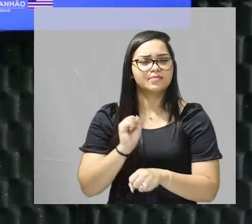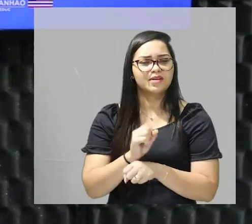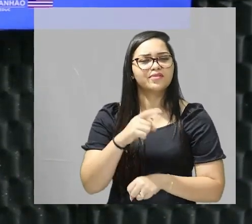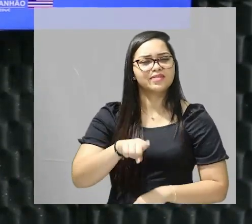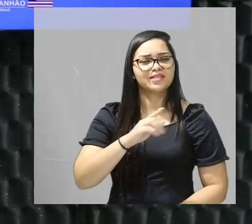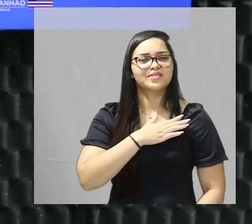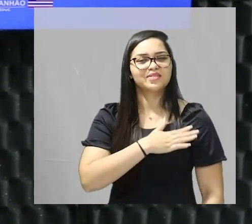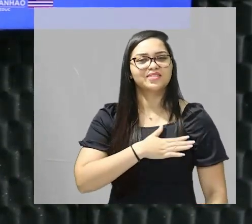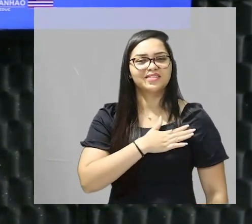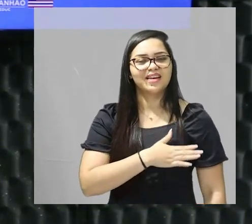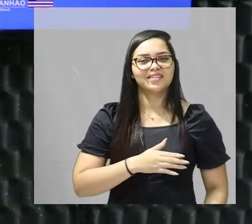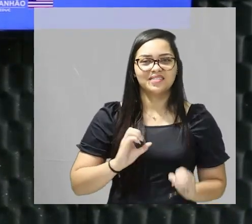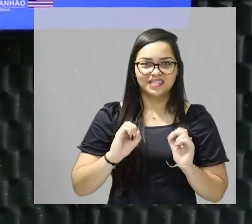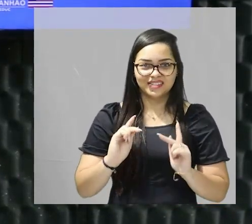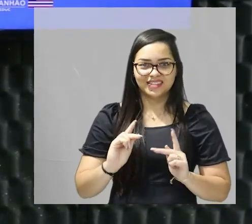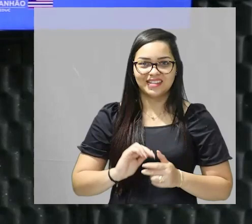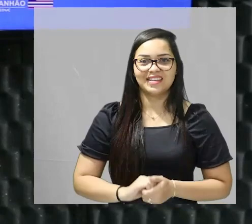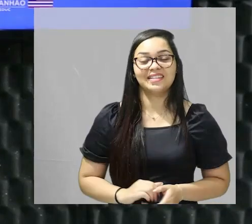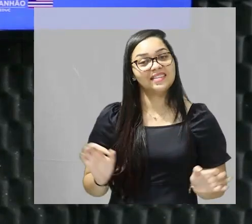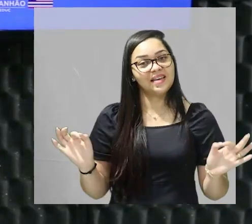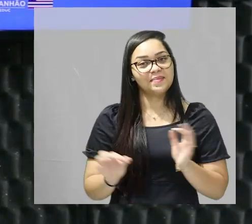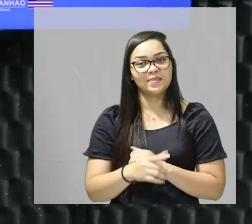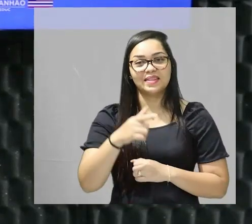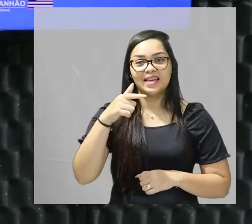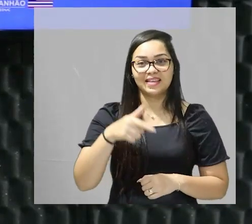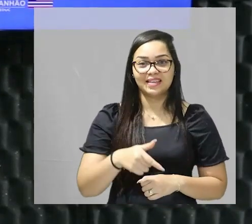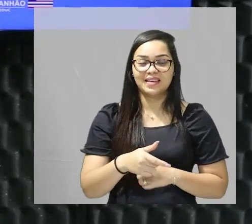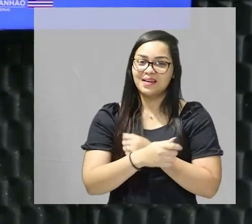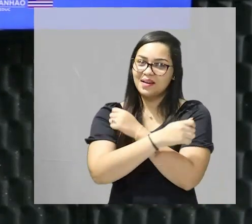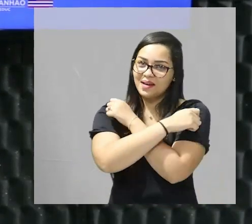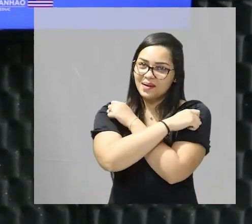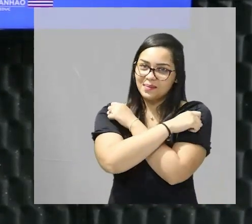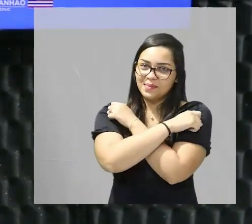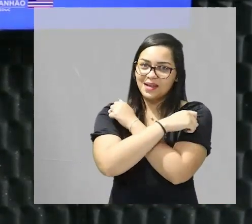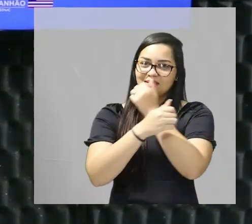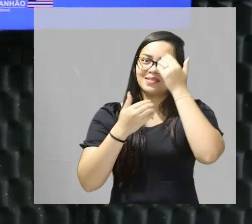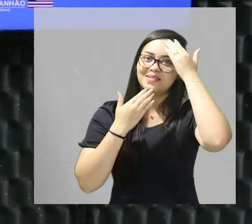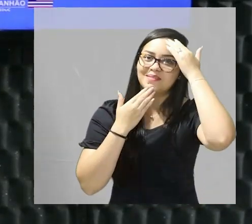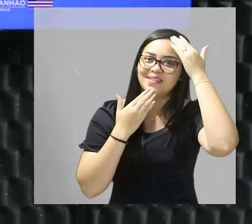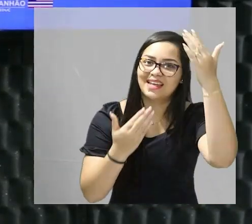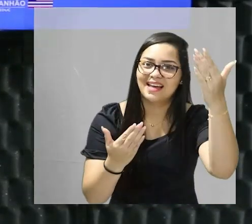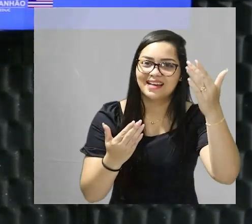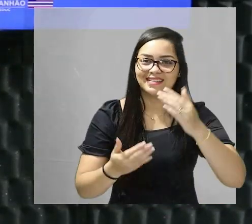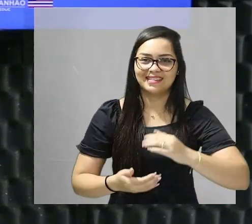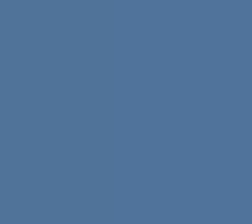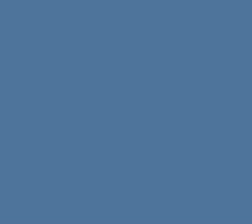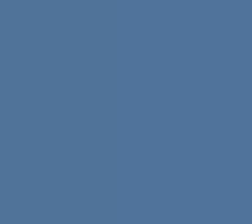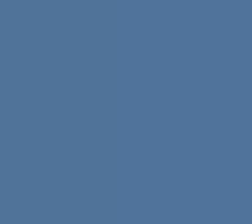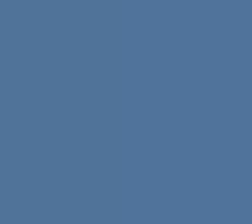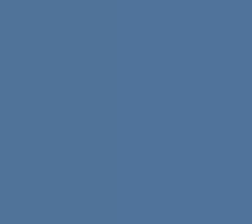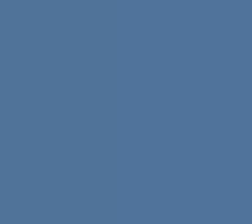gostado. Show de bola? Ficando por aqui. Forte abraço a todos. Valeu.